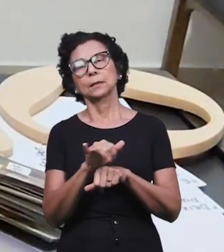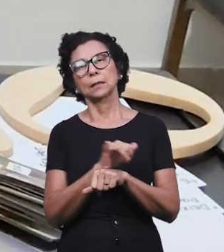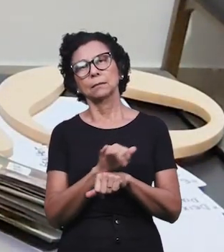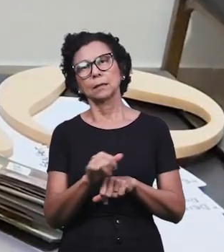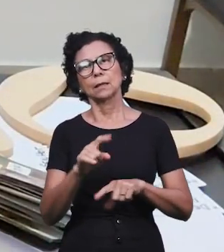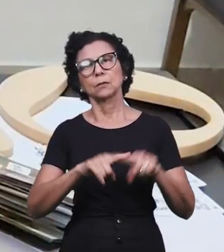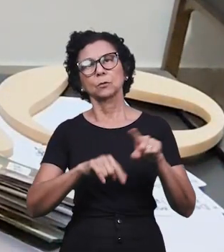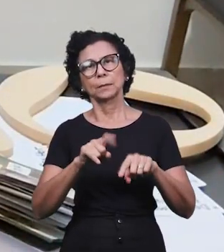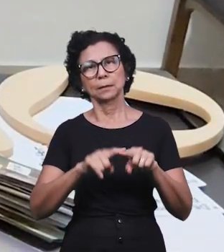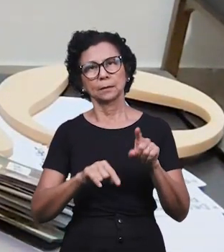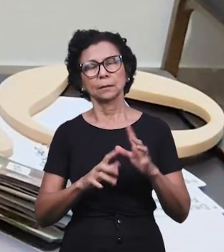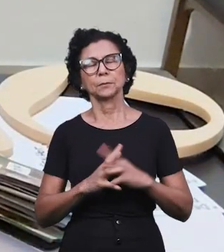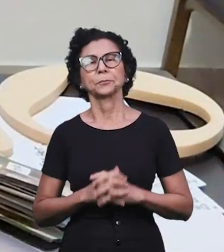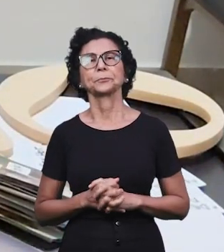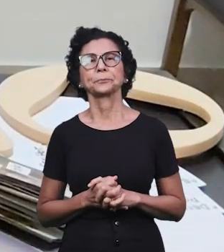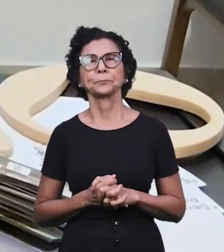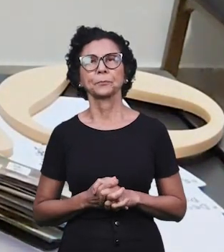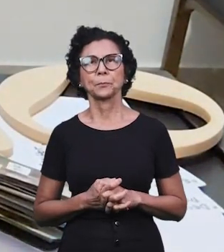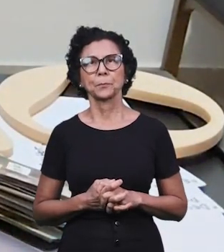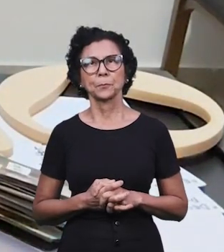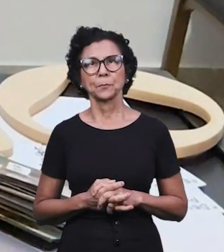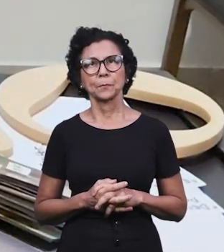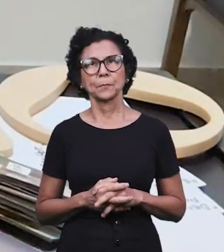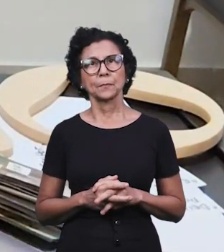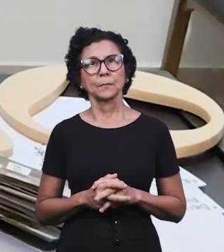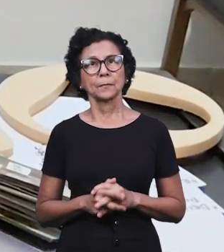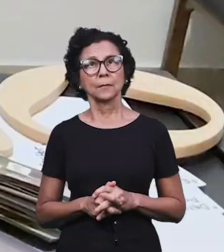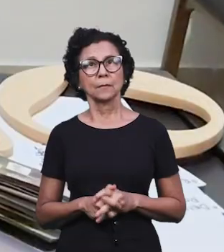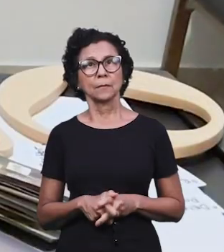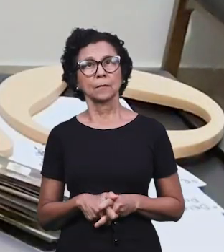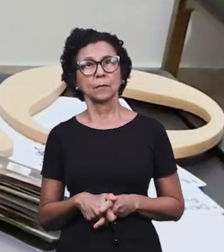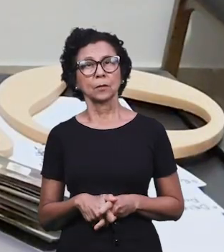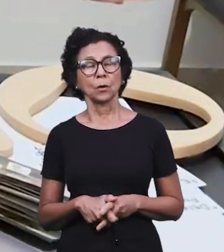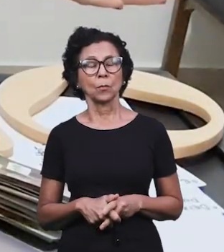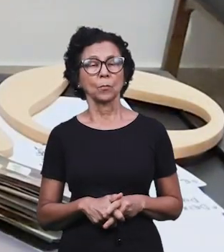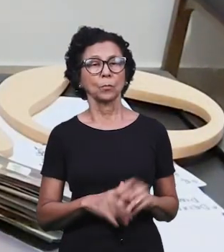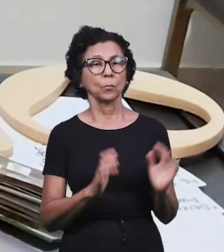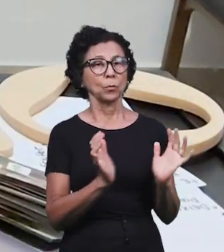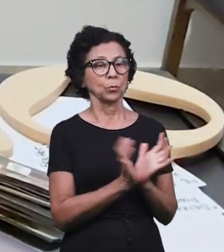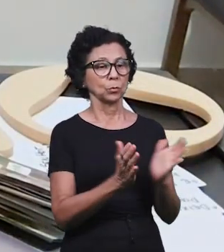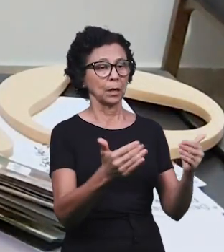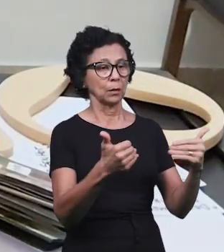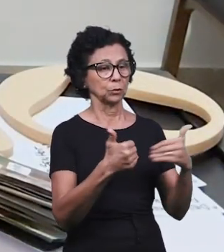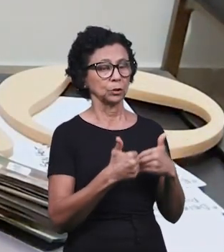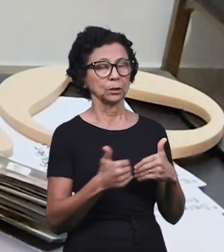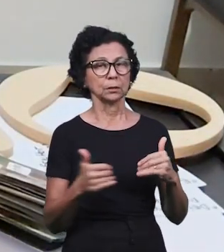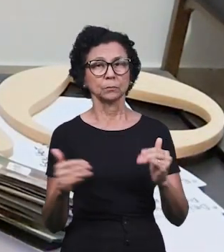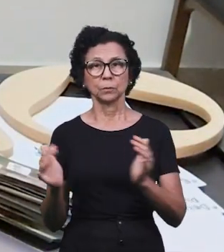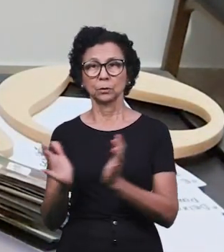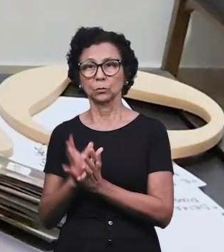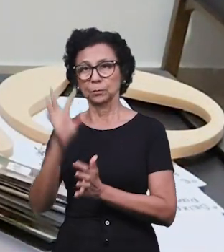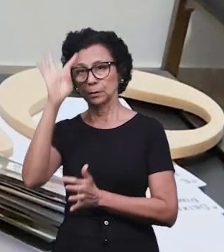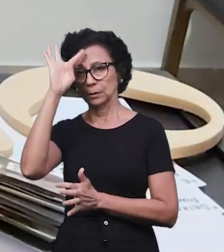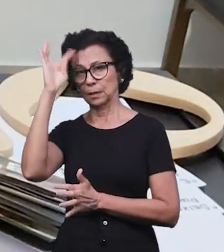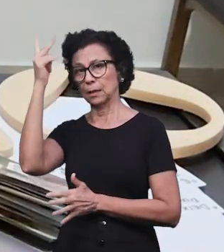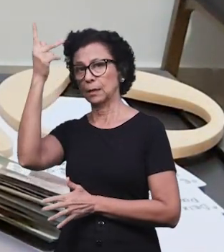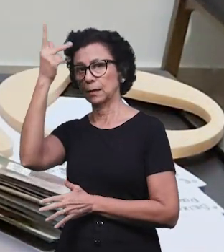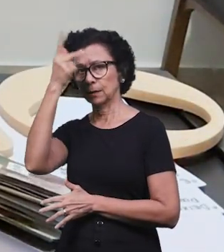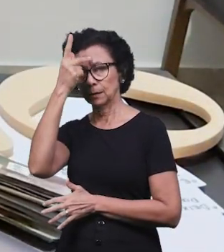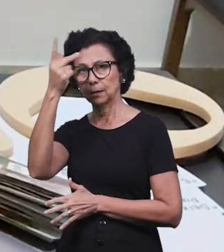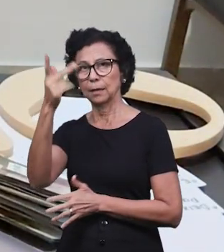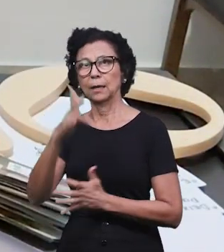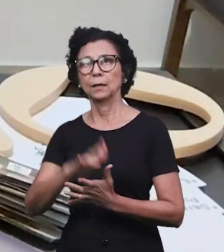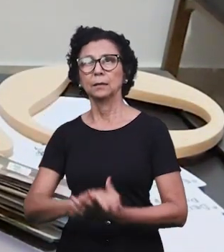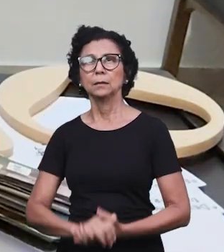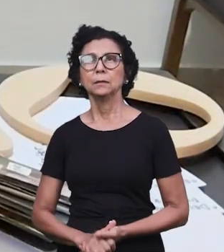mais concretude. Tanto para o caso do autismo, quanto para o TDAH, por exemplo, a gente trazer mais